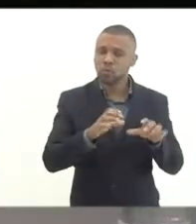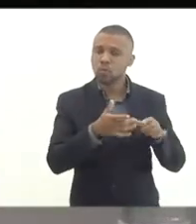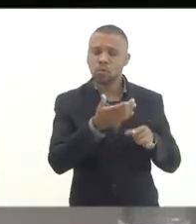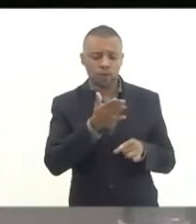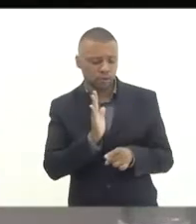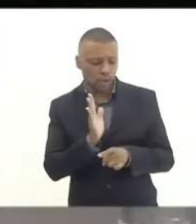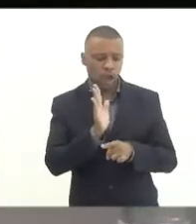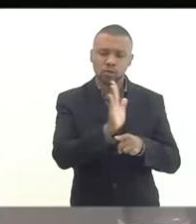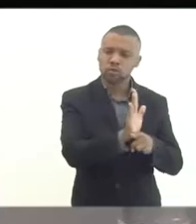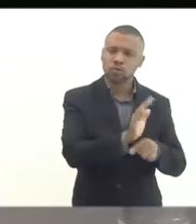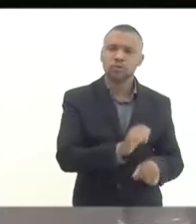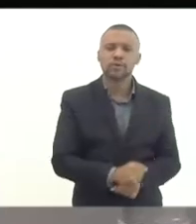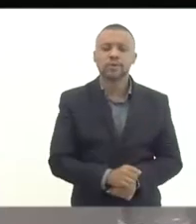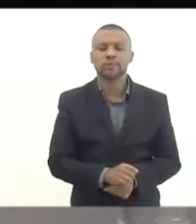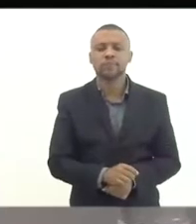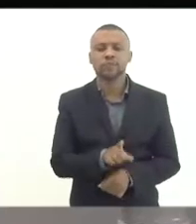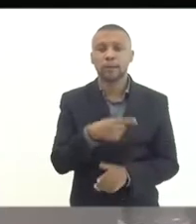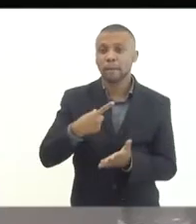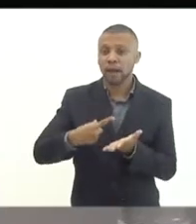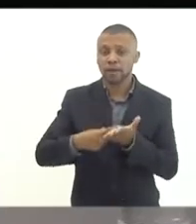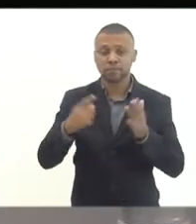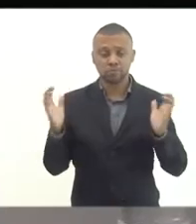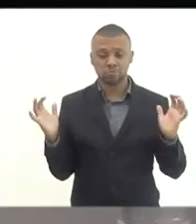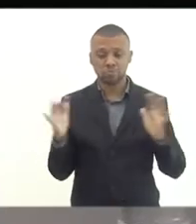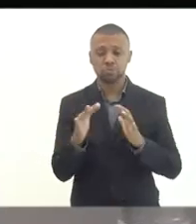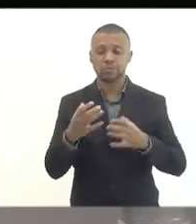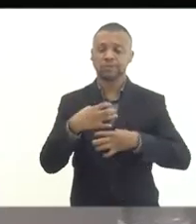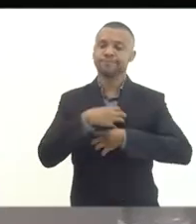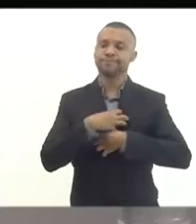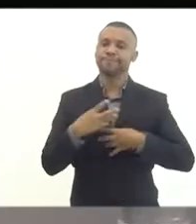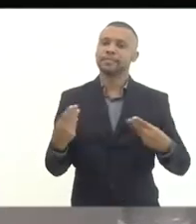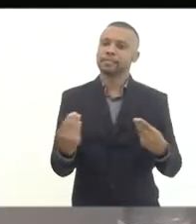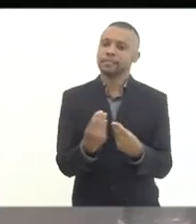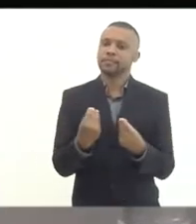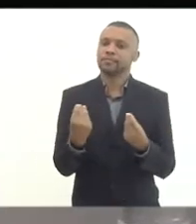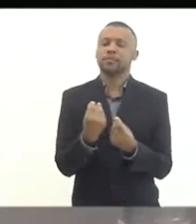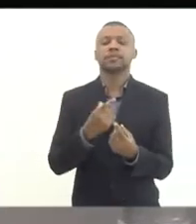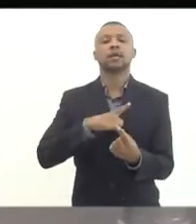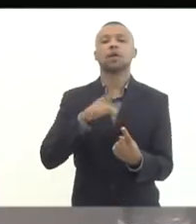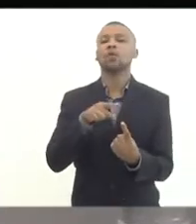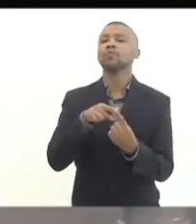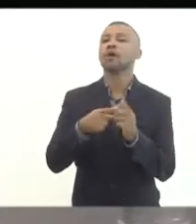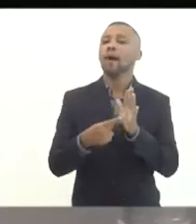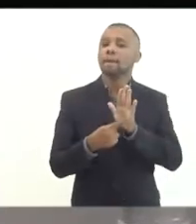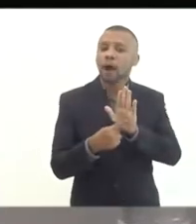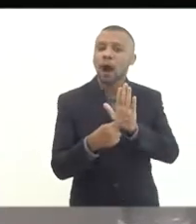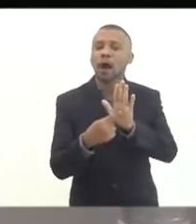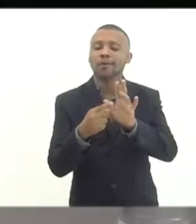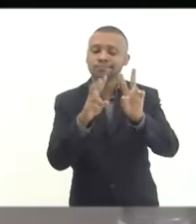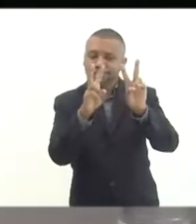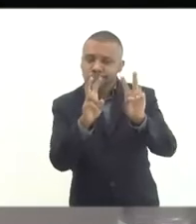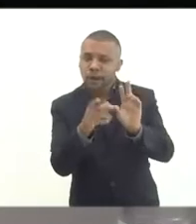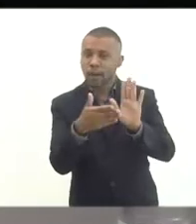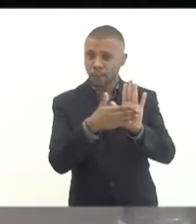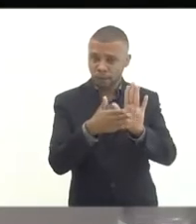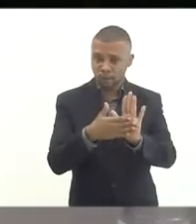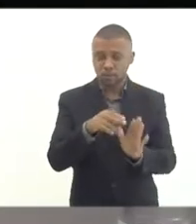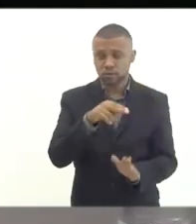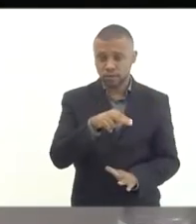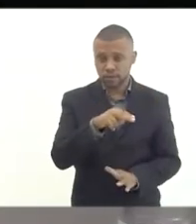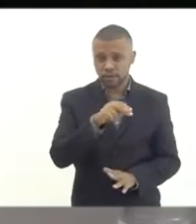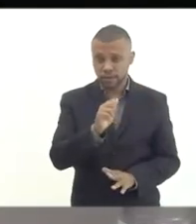a Os encontros de sensibilização onde eles apresentam a proposta do n a e